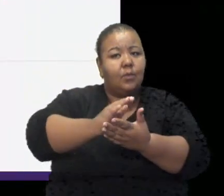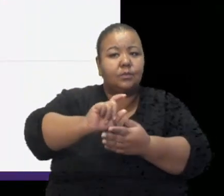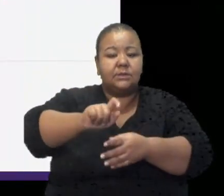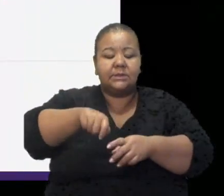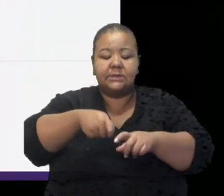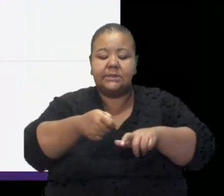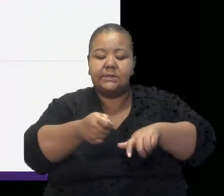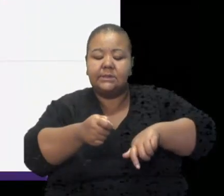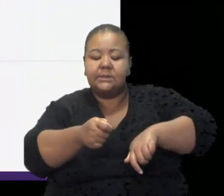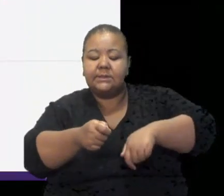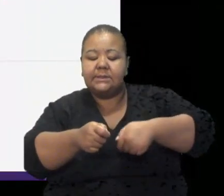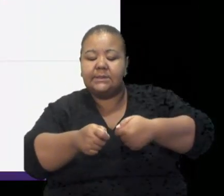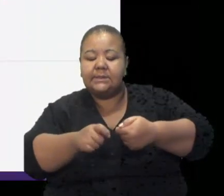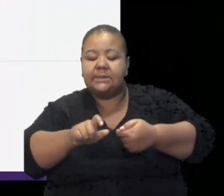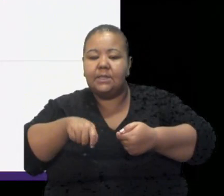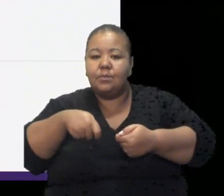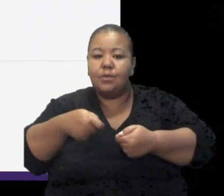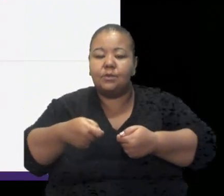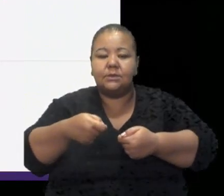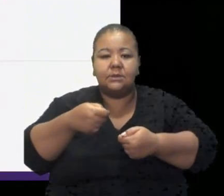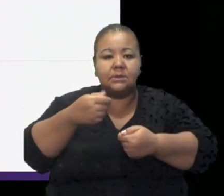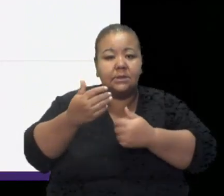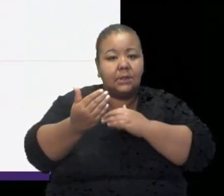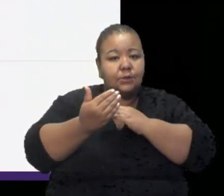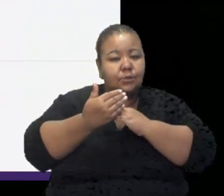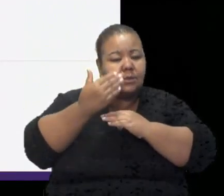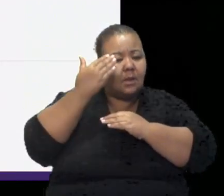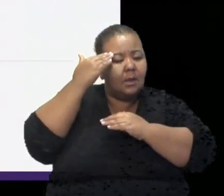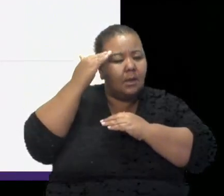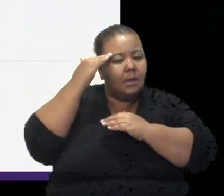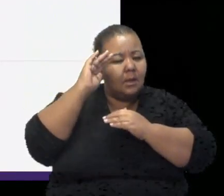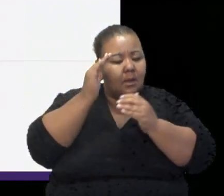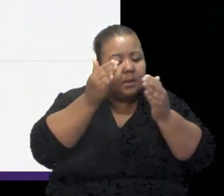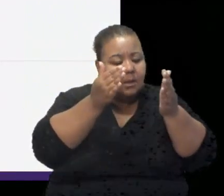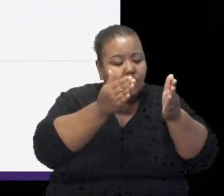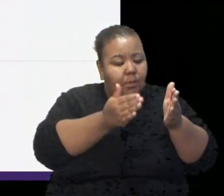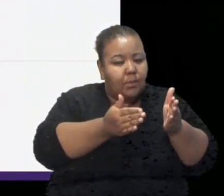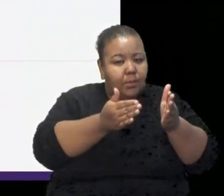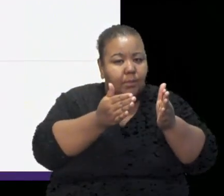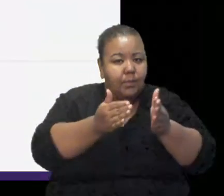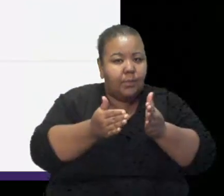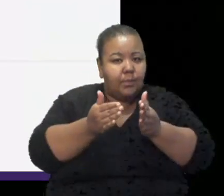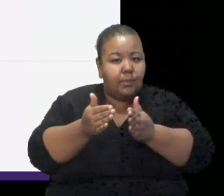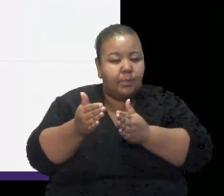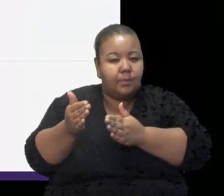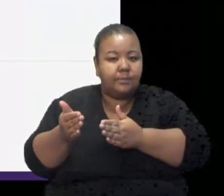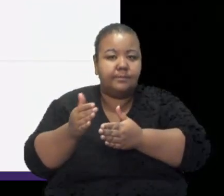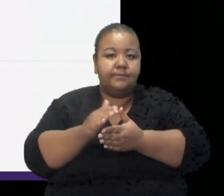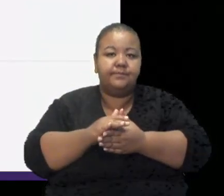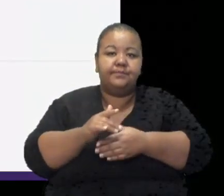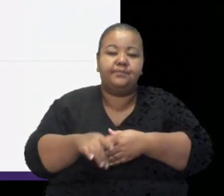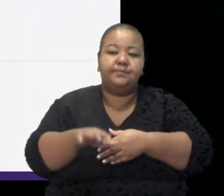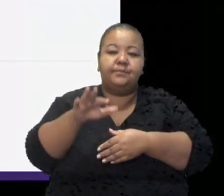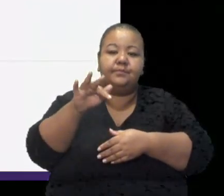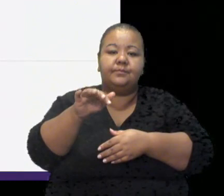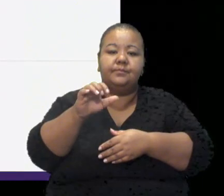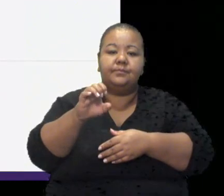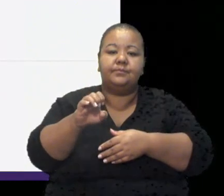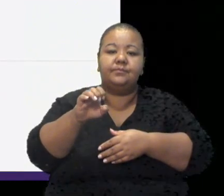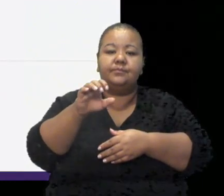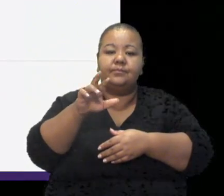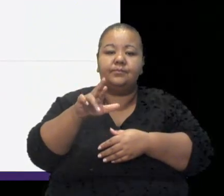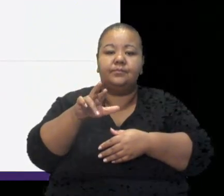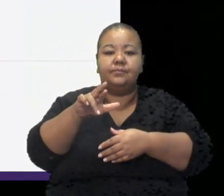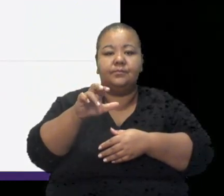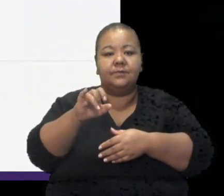ajudam a compreender a ordem para que o processo aconteça. Ferreira, em 2016, nos